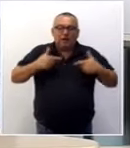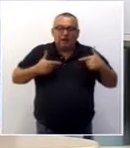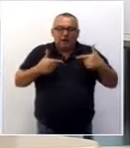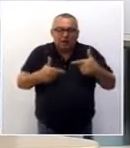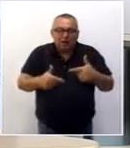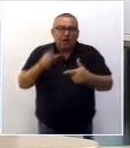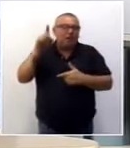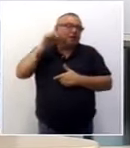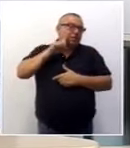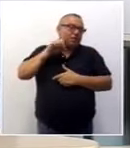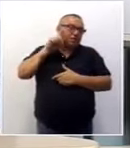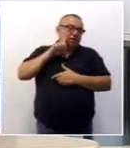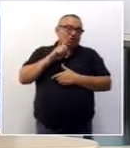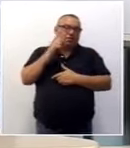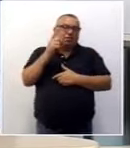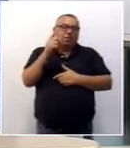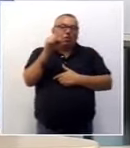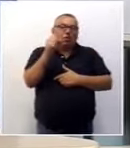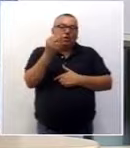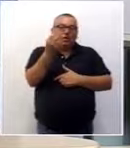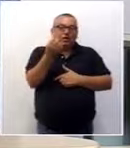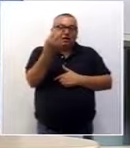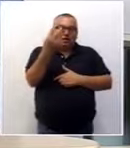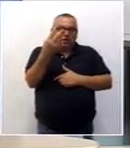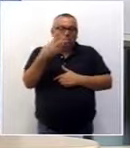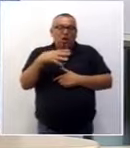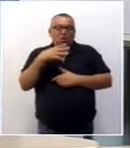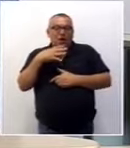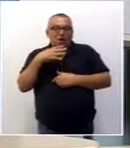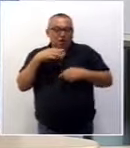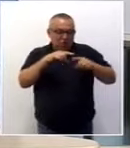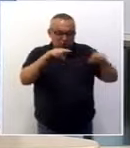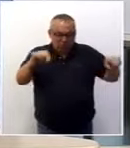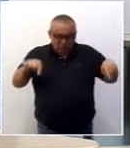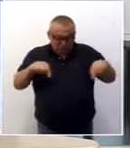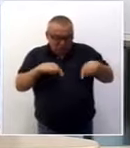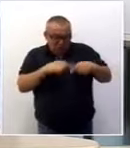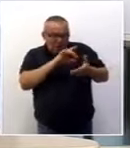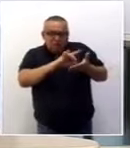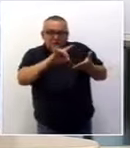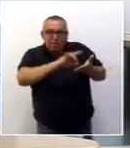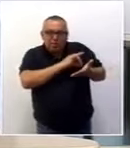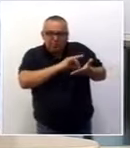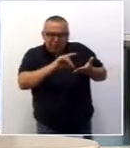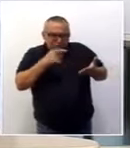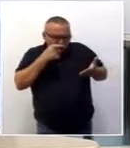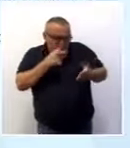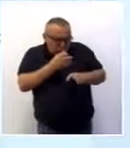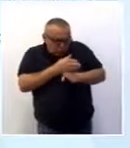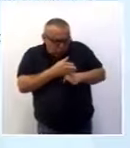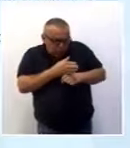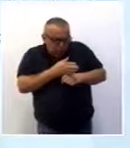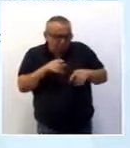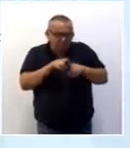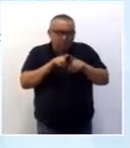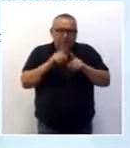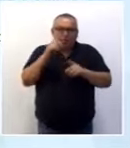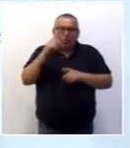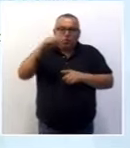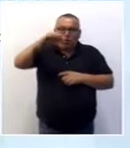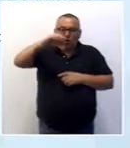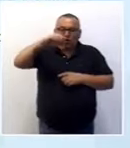em 1862, né, para reconhecer o território do inimigo. Em 1909 tem